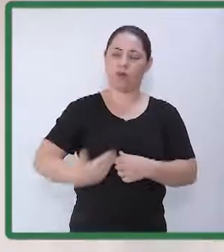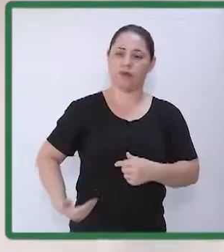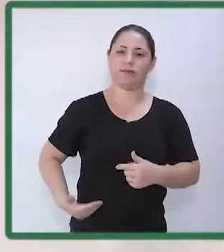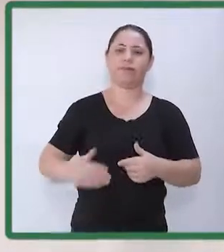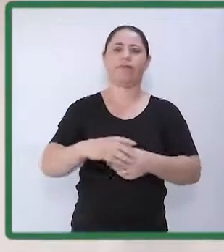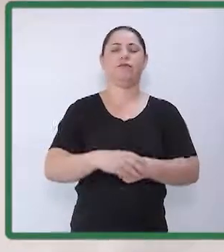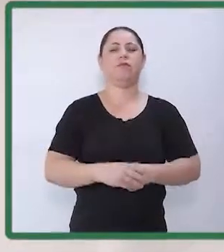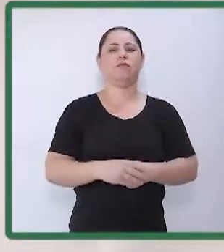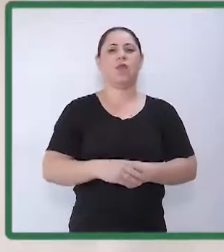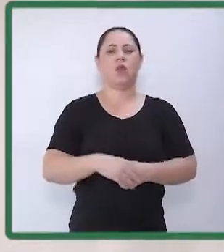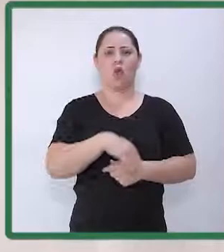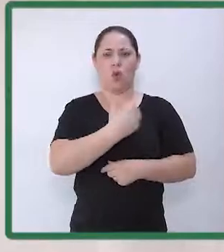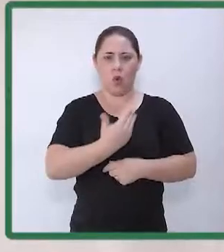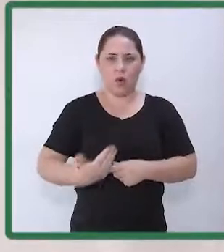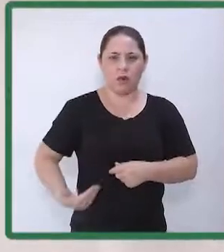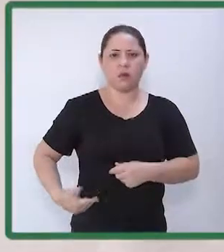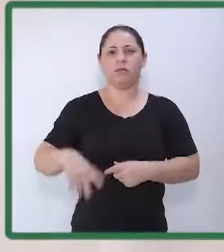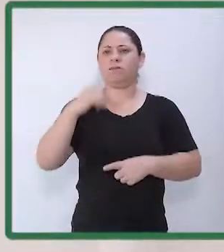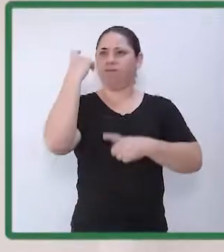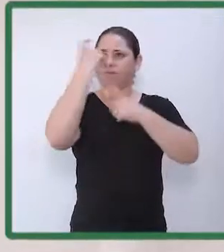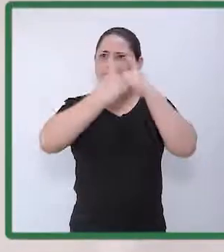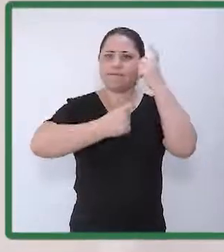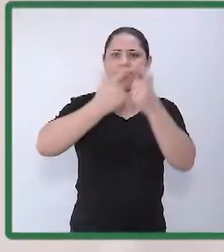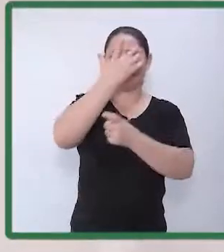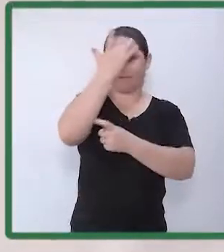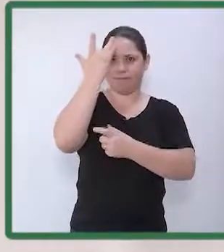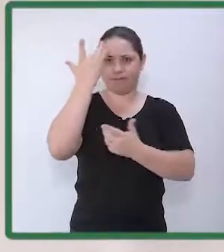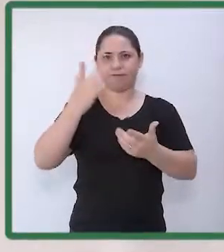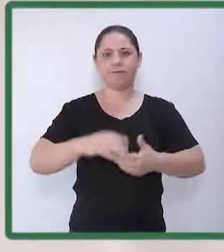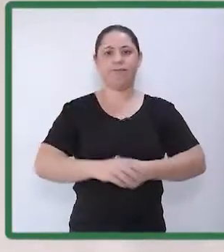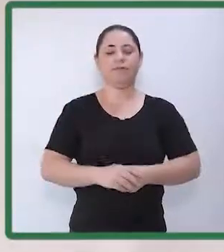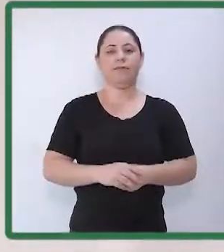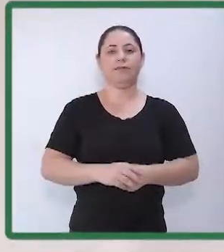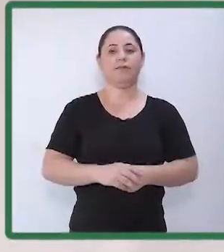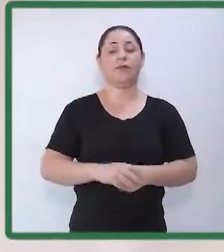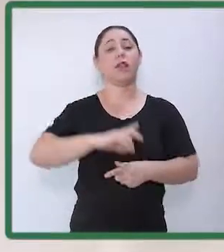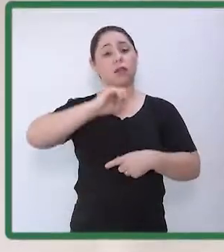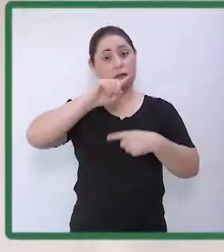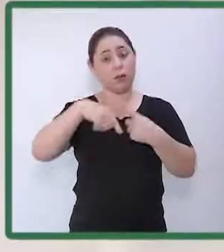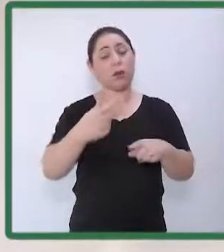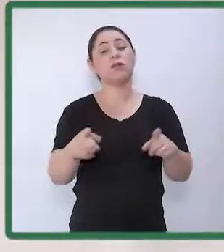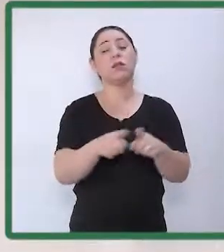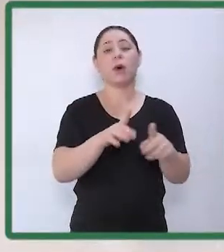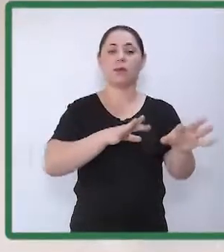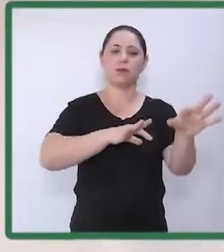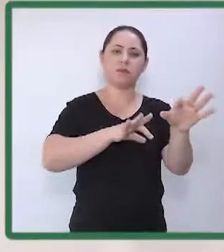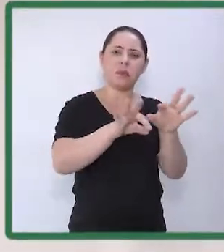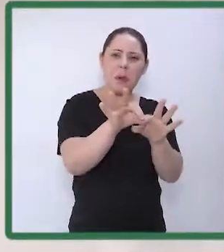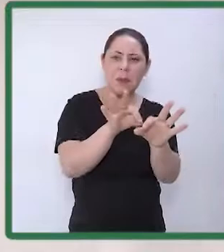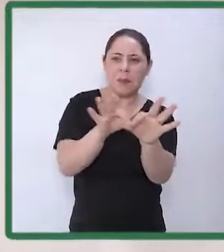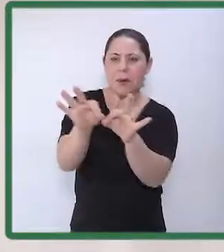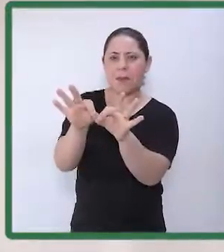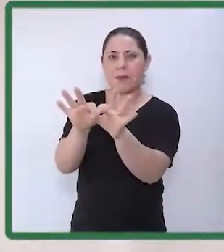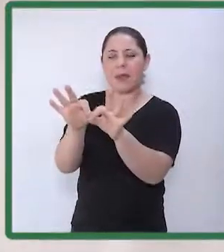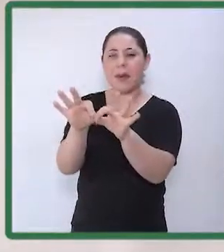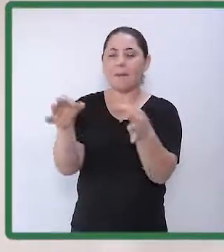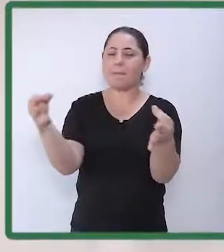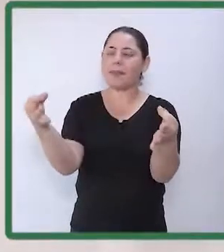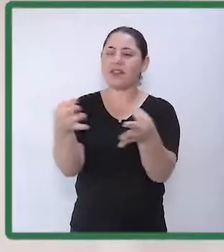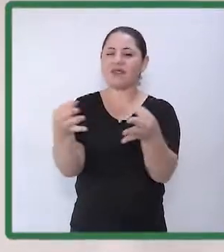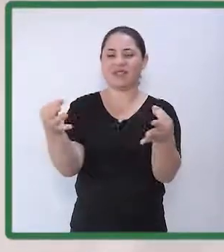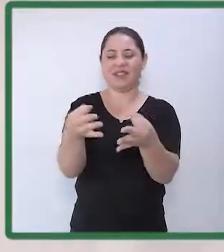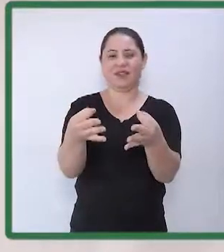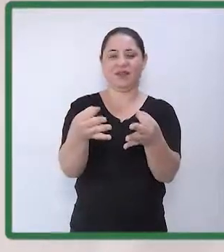nosso governador, né? Um governo que realmente se preocupa com as pessoas. E depois todo esse planejamento muito